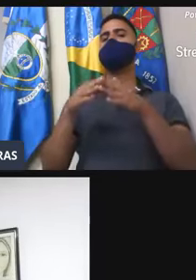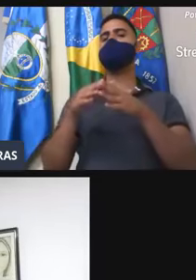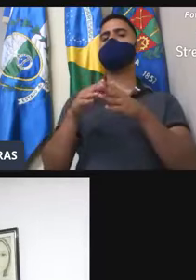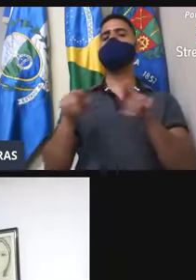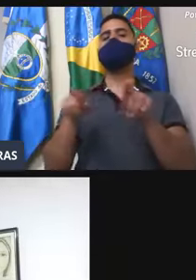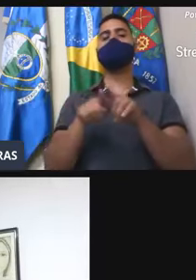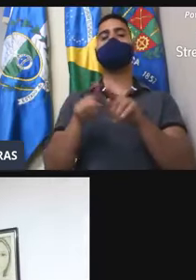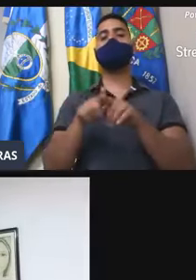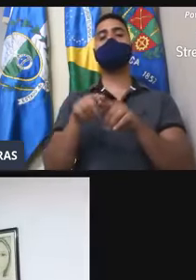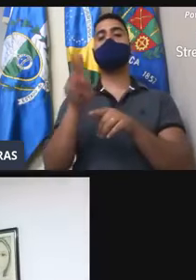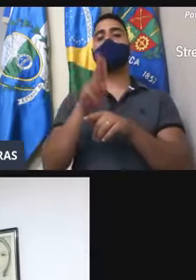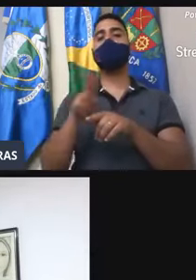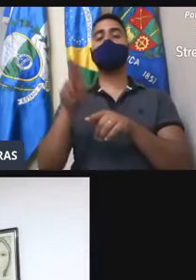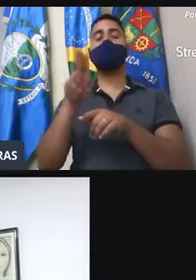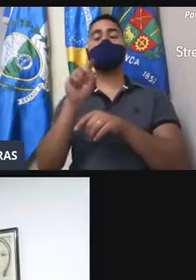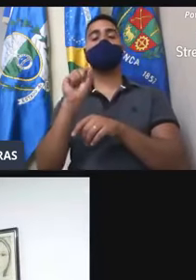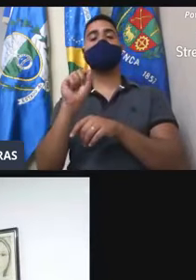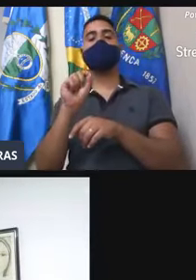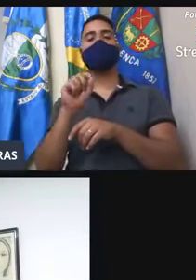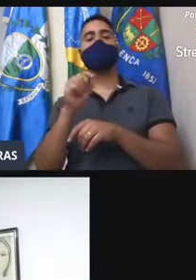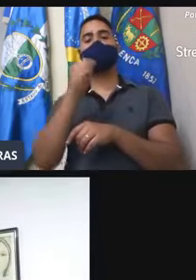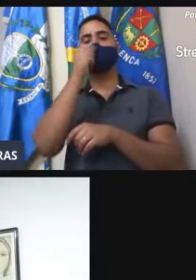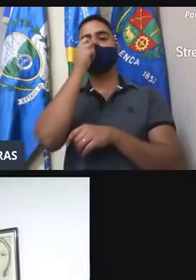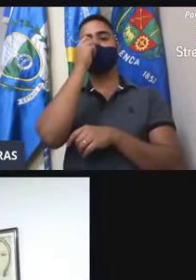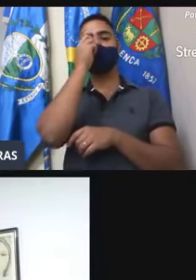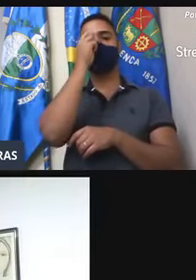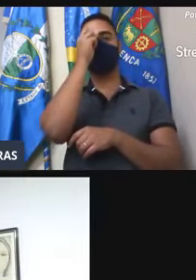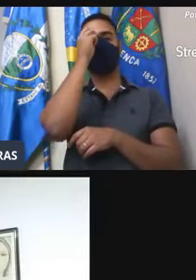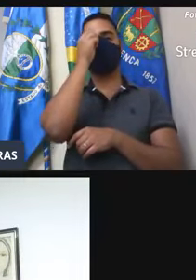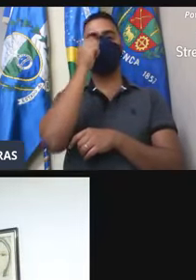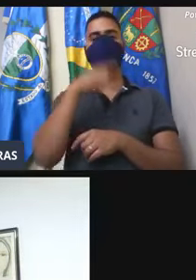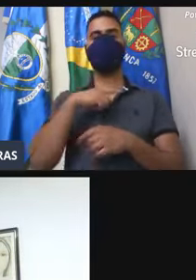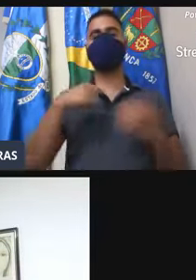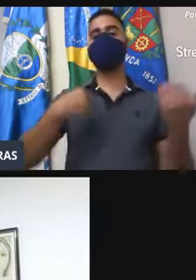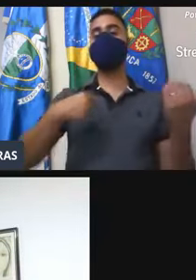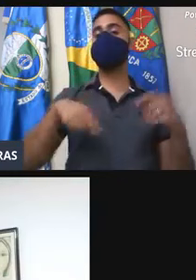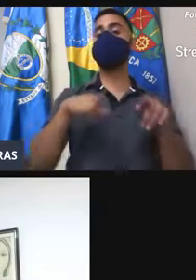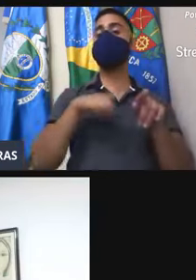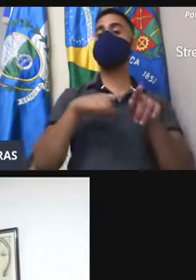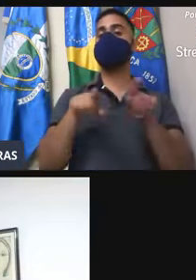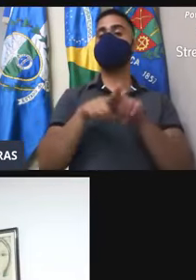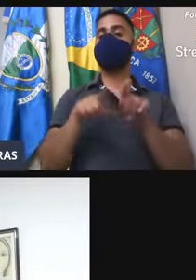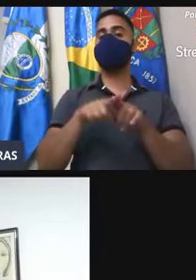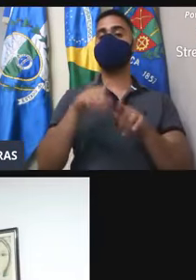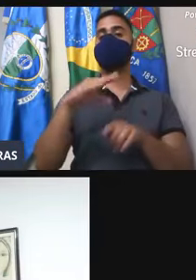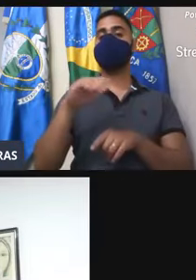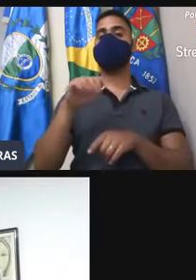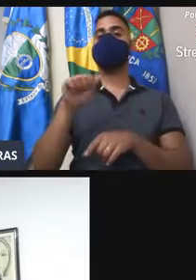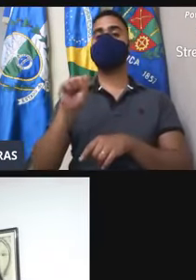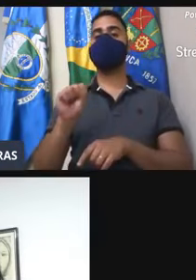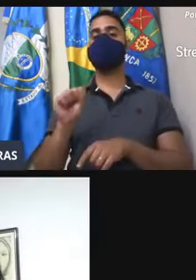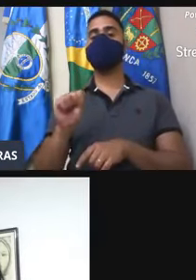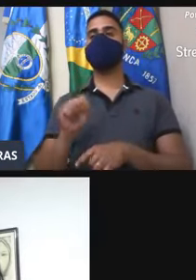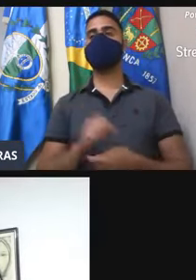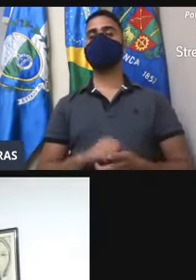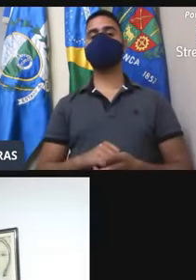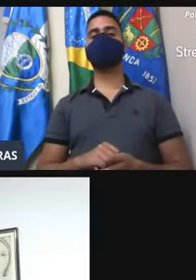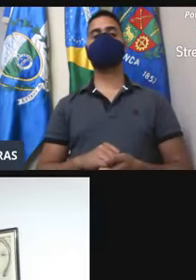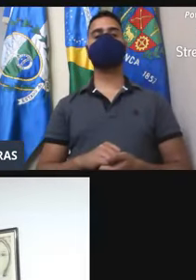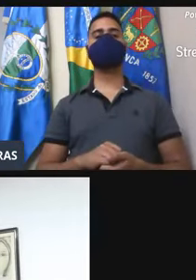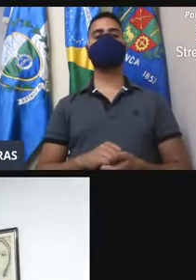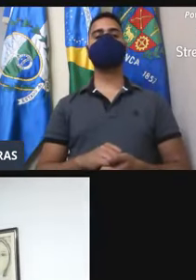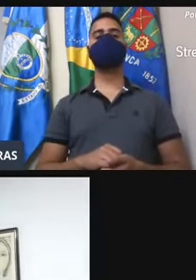fiz um requerimento com relação a essa unidade, que seria de muita valia conservatória ter essa unidade